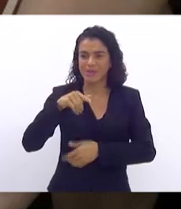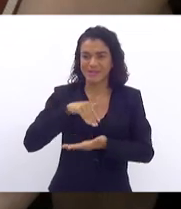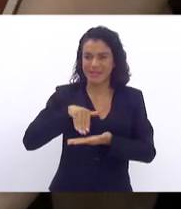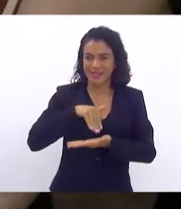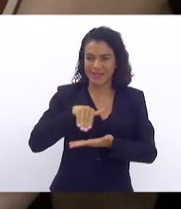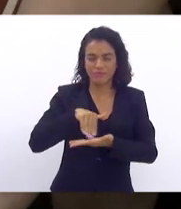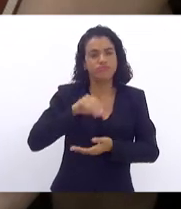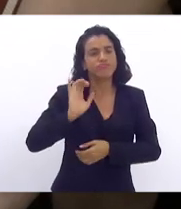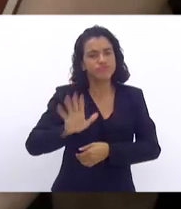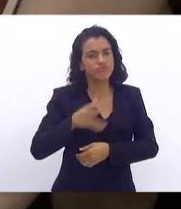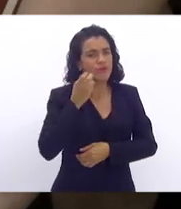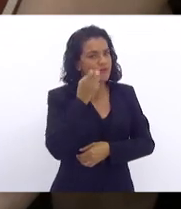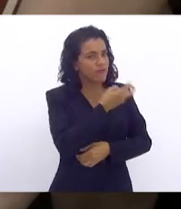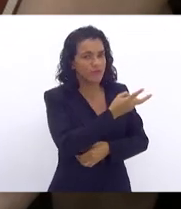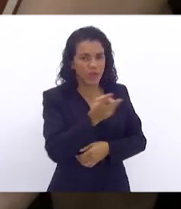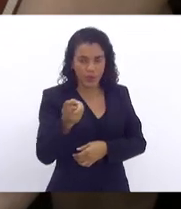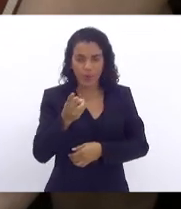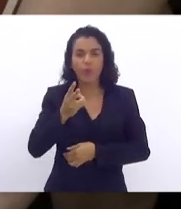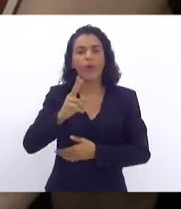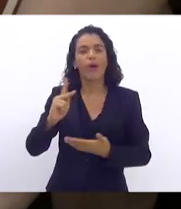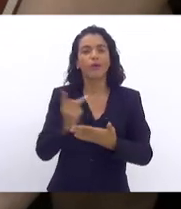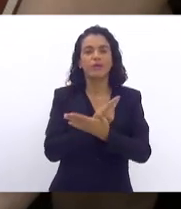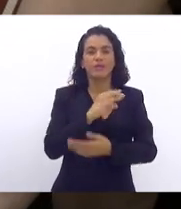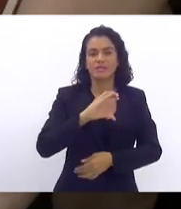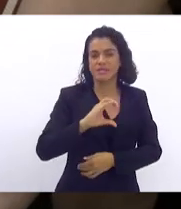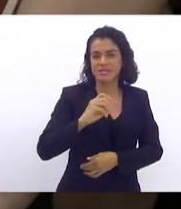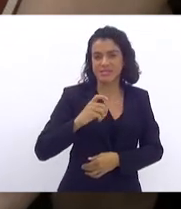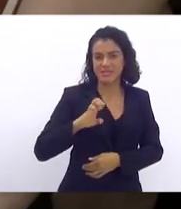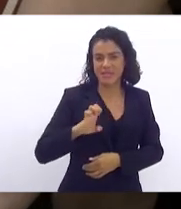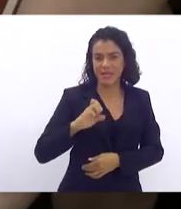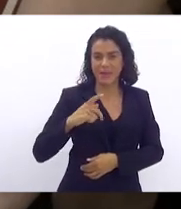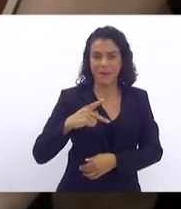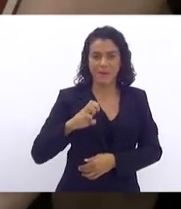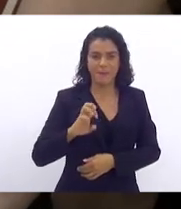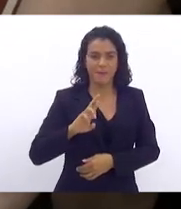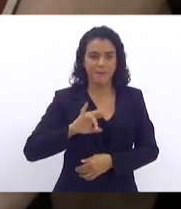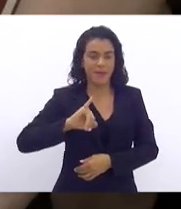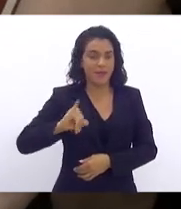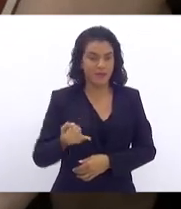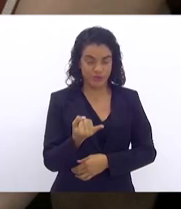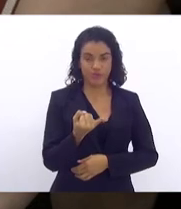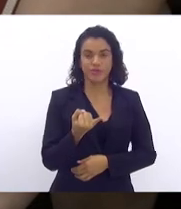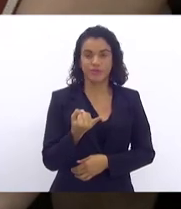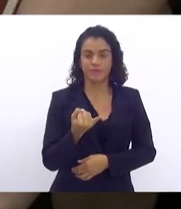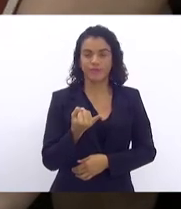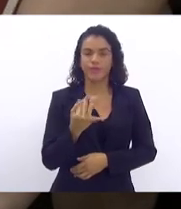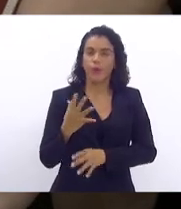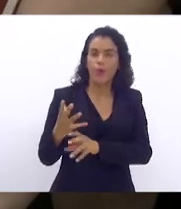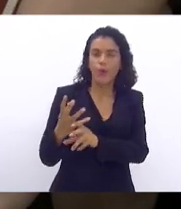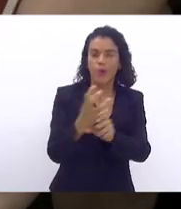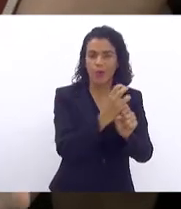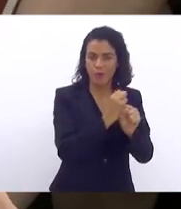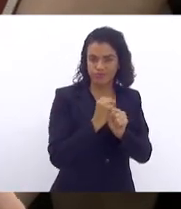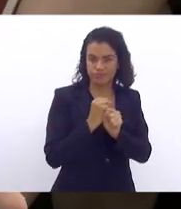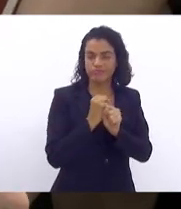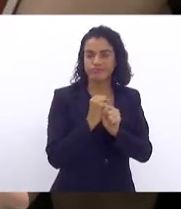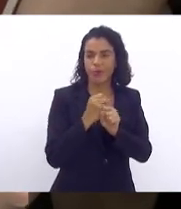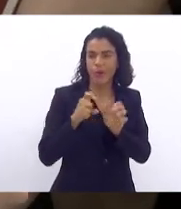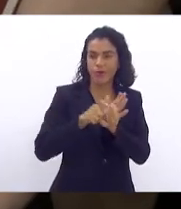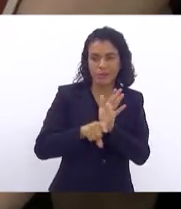gente já viu isso acontecer na CEPERJ, com a descentralização orçamentária, e não deu